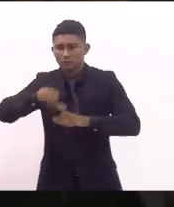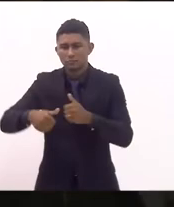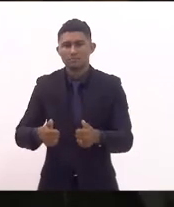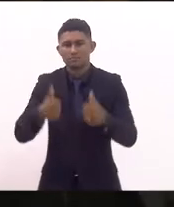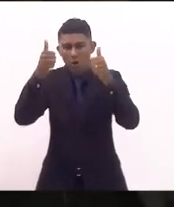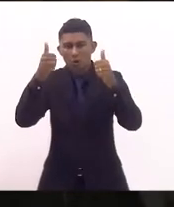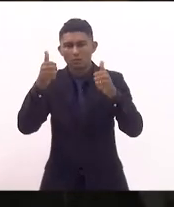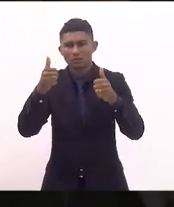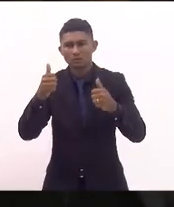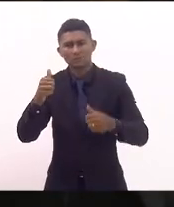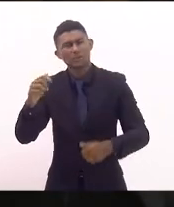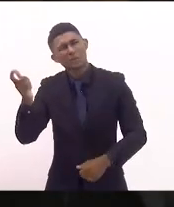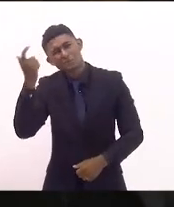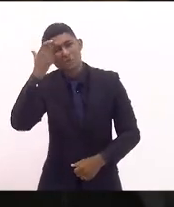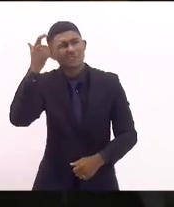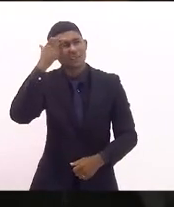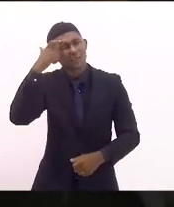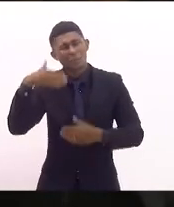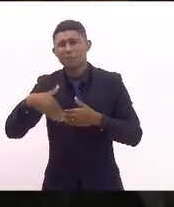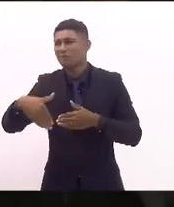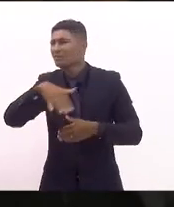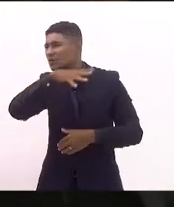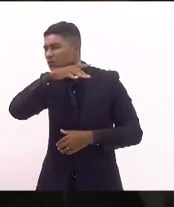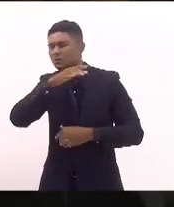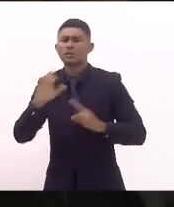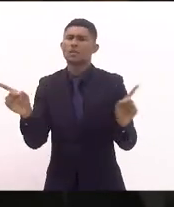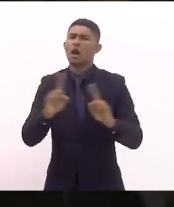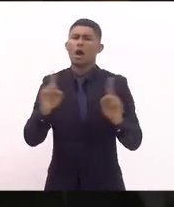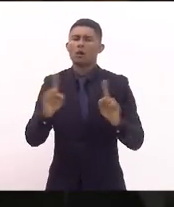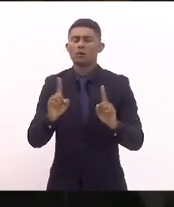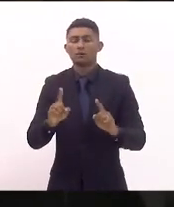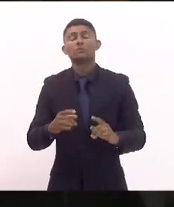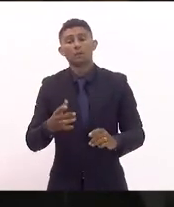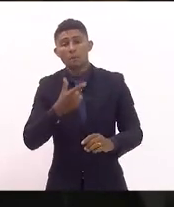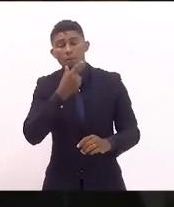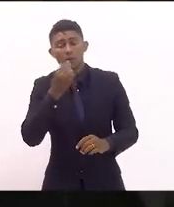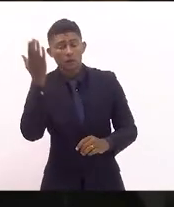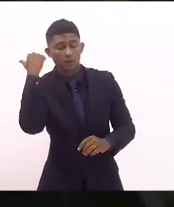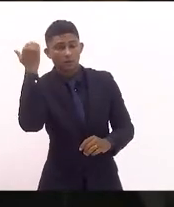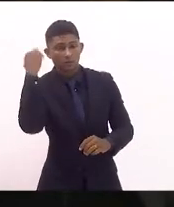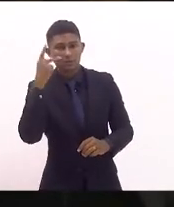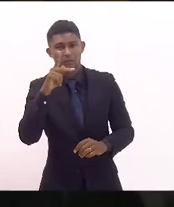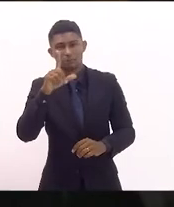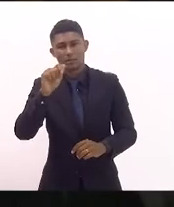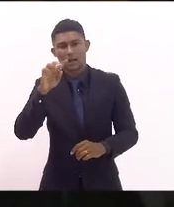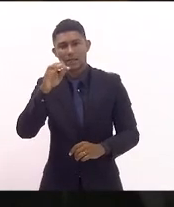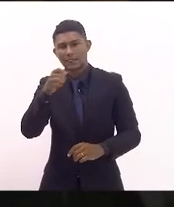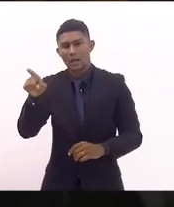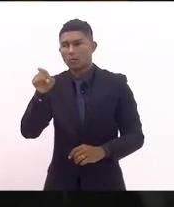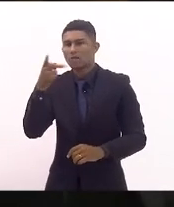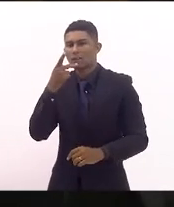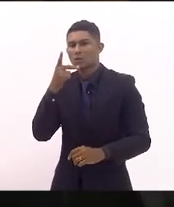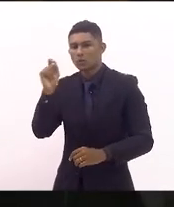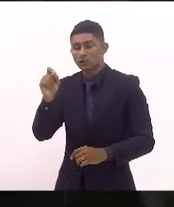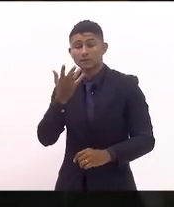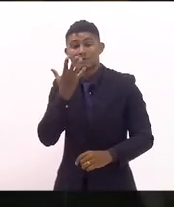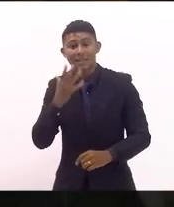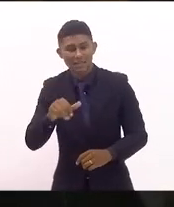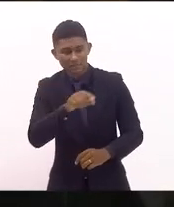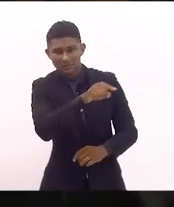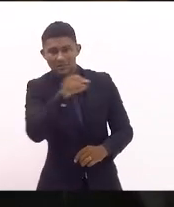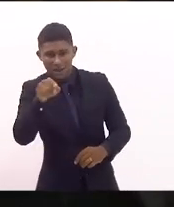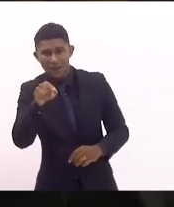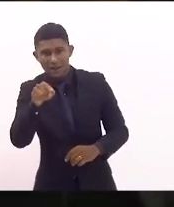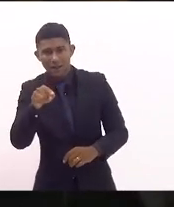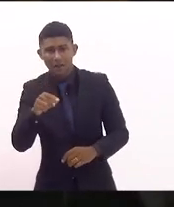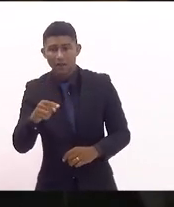pessimismo não nos leve à inércia. Citando Platão, podemos facilmente perdoar uma criança que tem medo